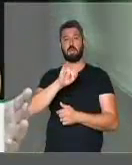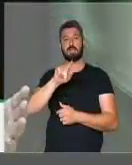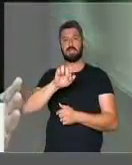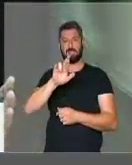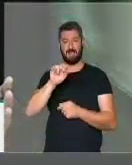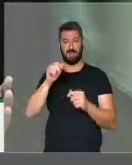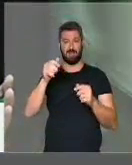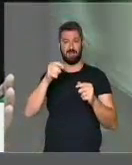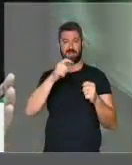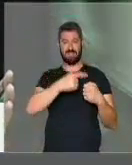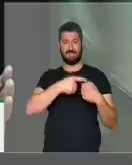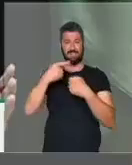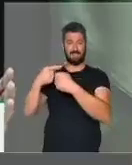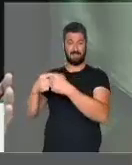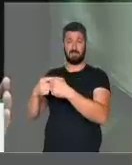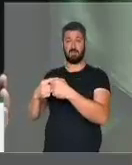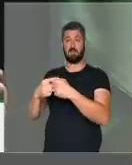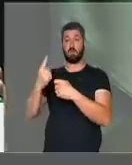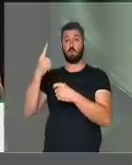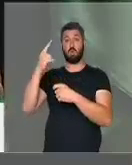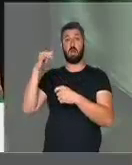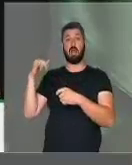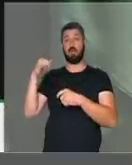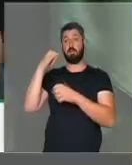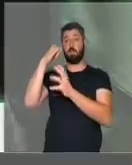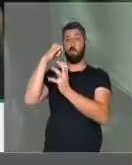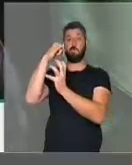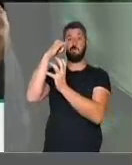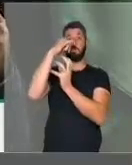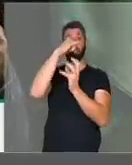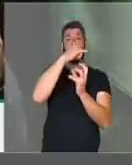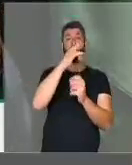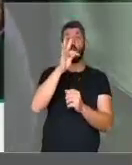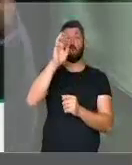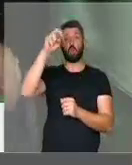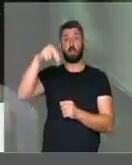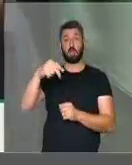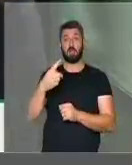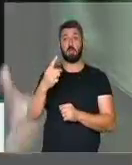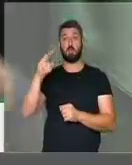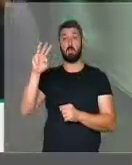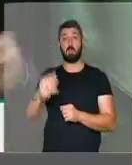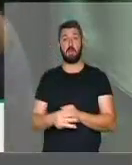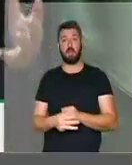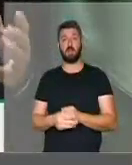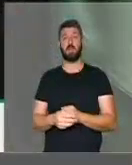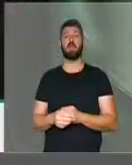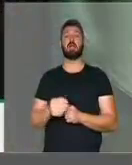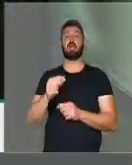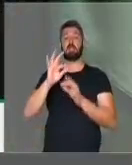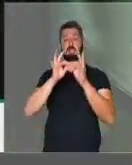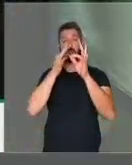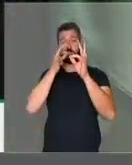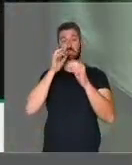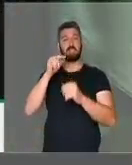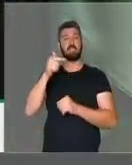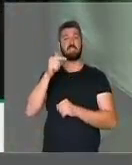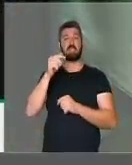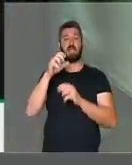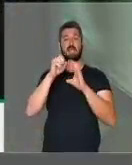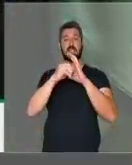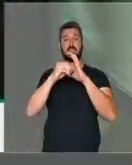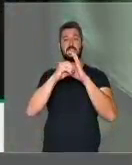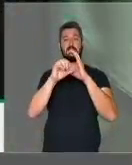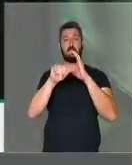Juazeiro, semanalmente um avião com milhares de toneladas de uva sem semente, a melhor uva